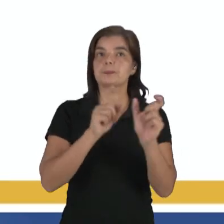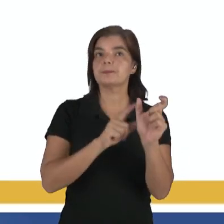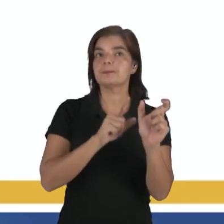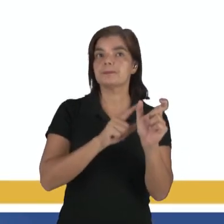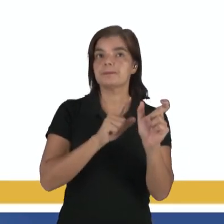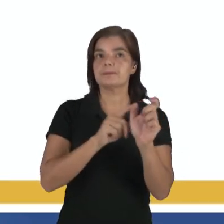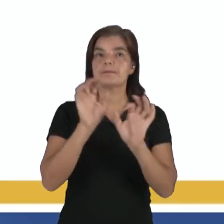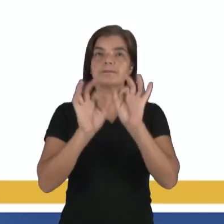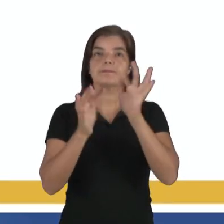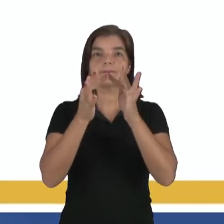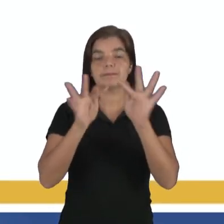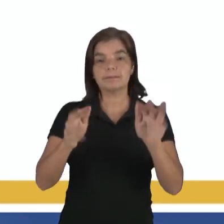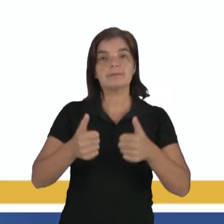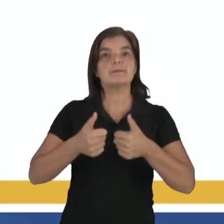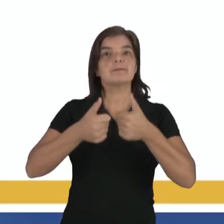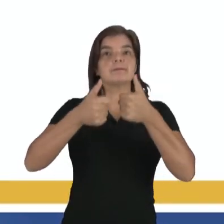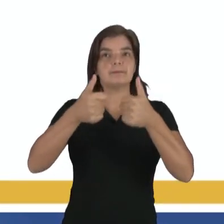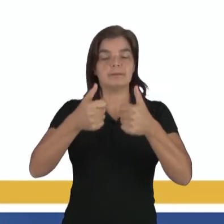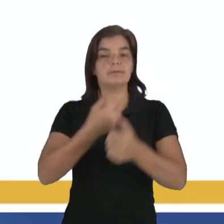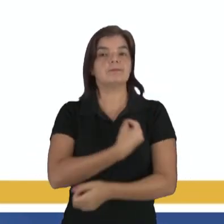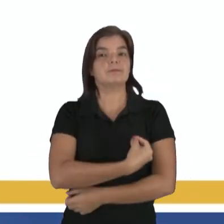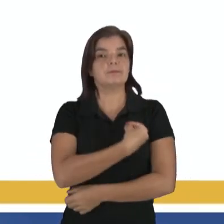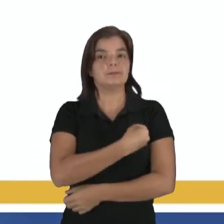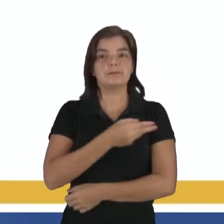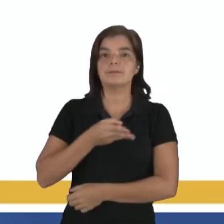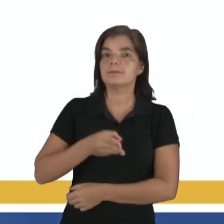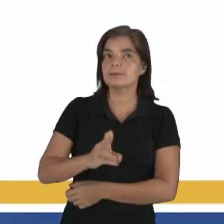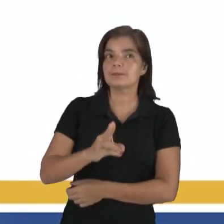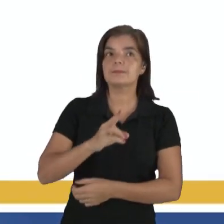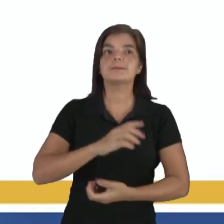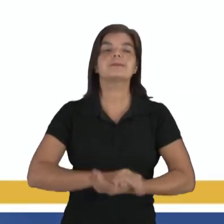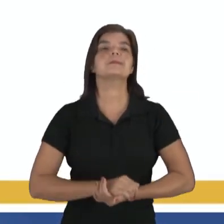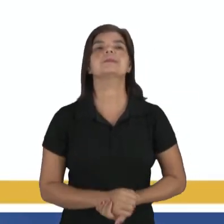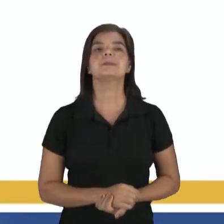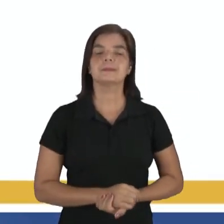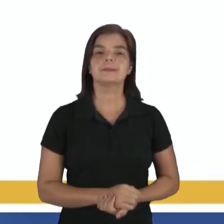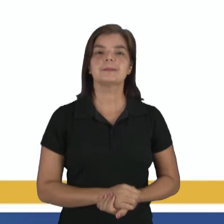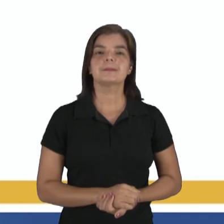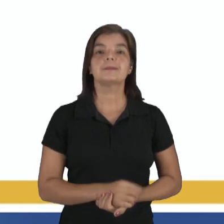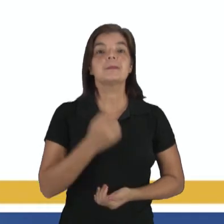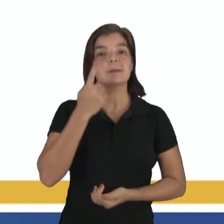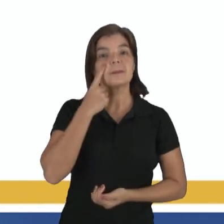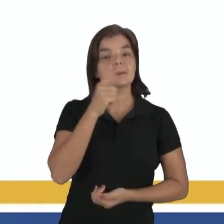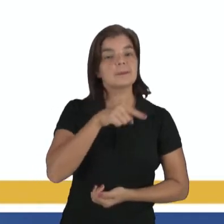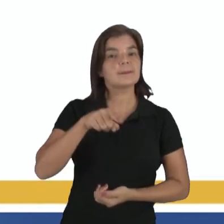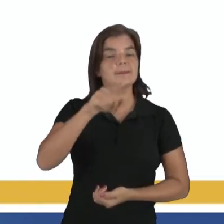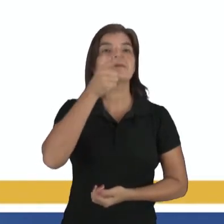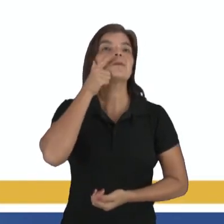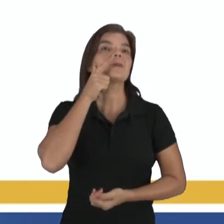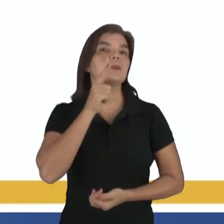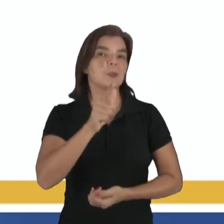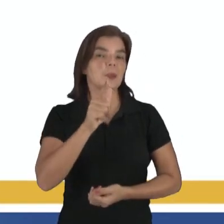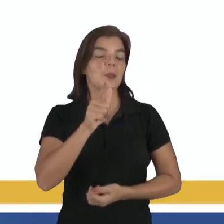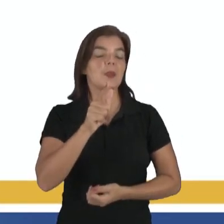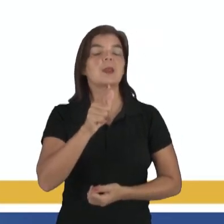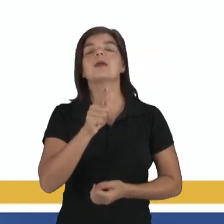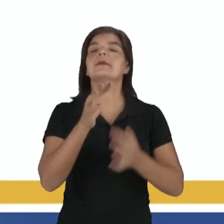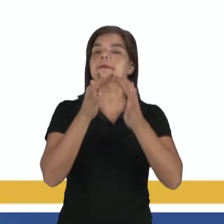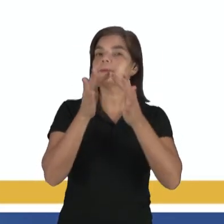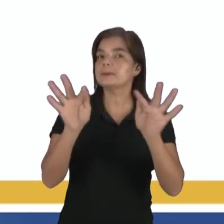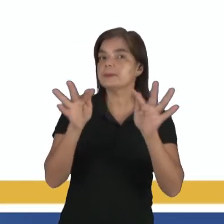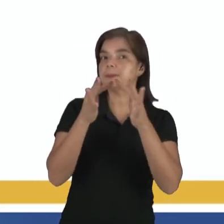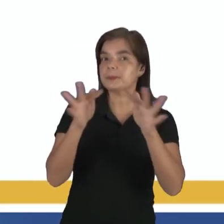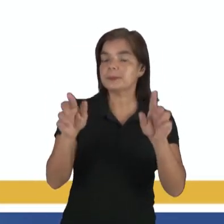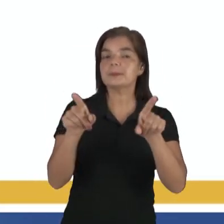as palavras dadas para formar frases afirmativas no present continuous. Então, para que vocês consigam transformar